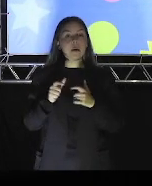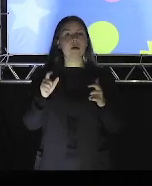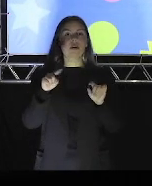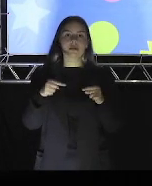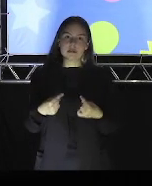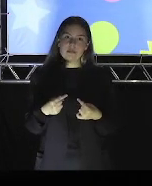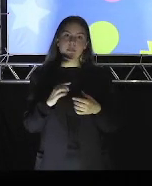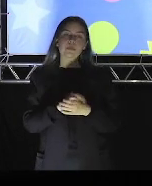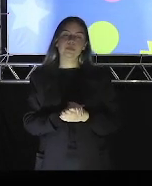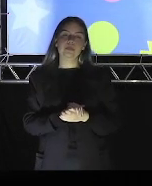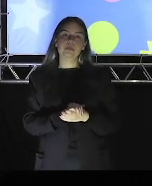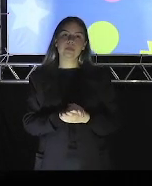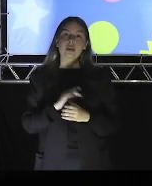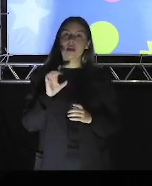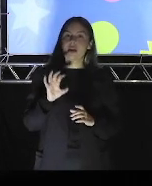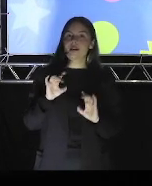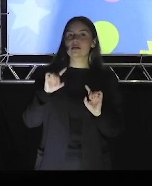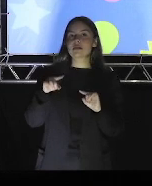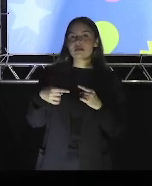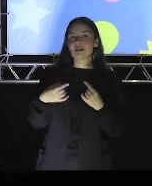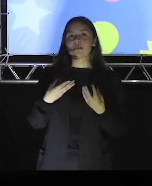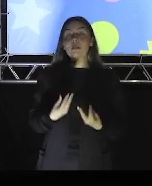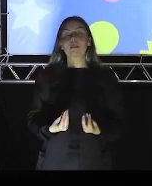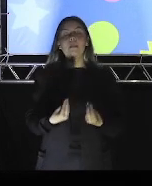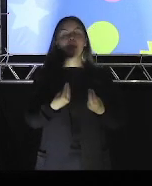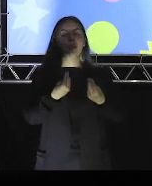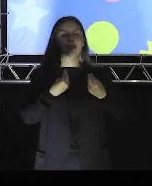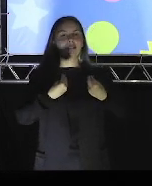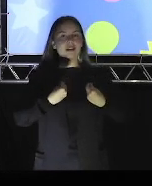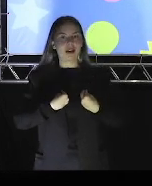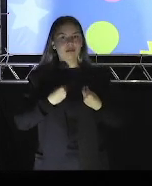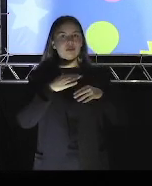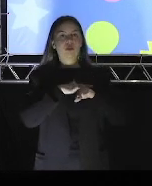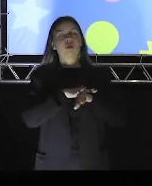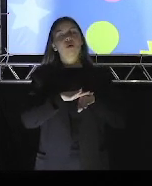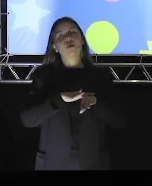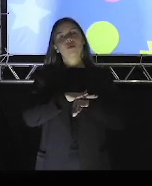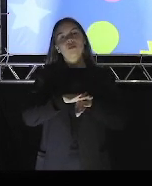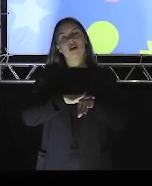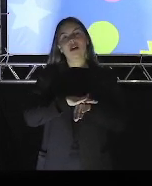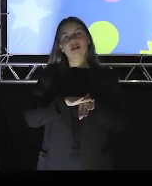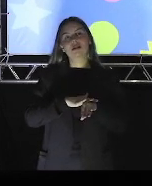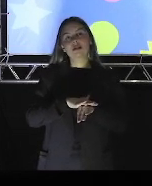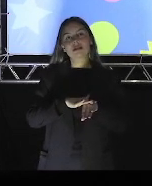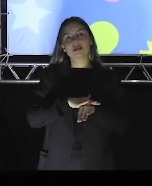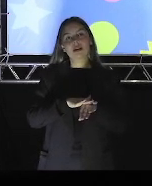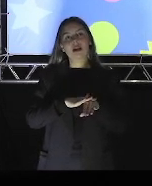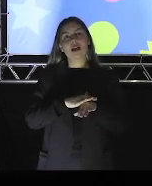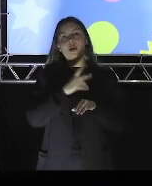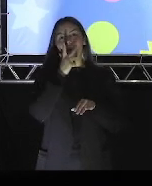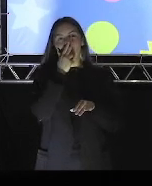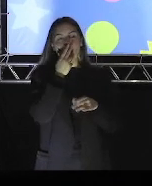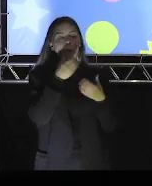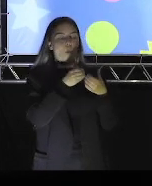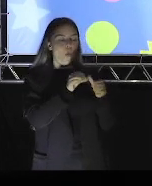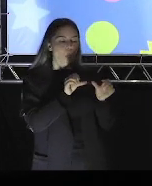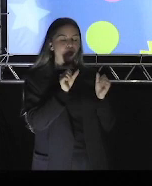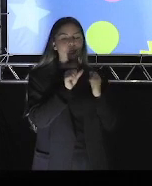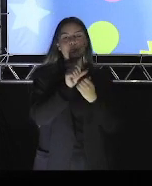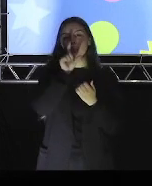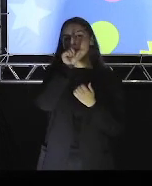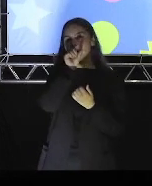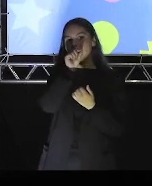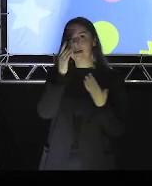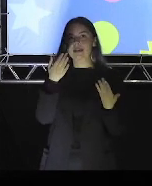desafio. E esse desafio gera uma conversa que é tipo ovo ou a galinha. A gente